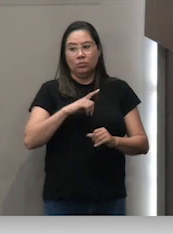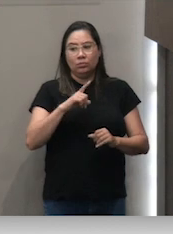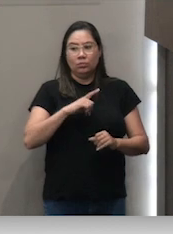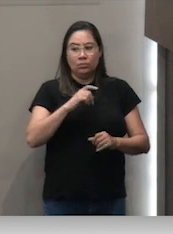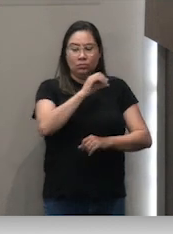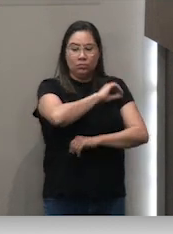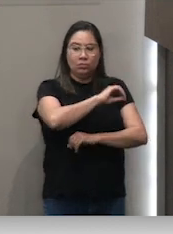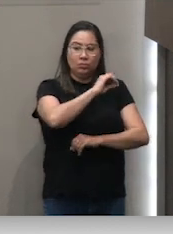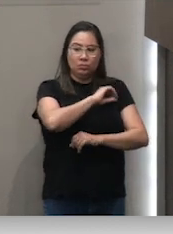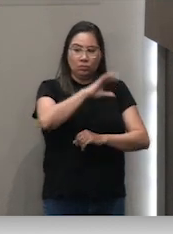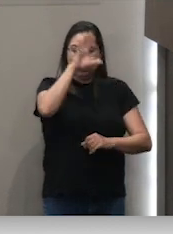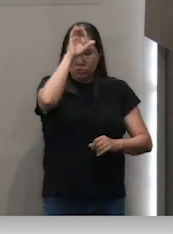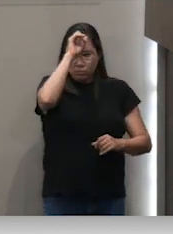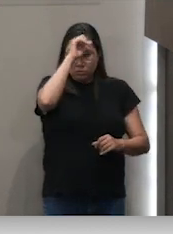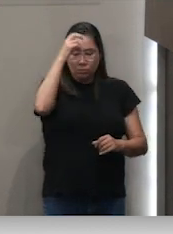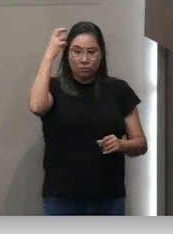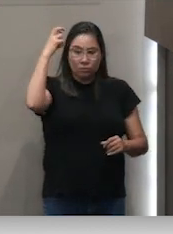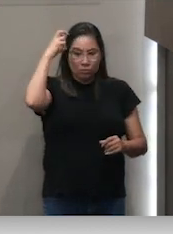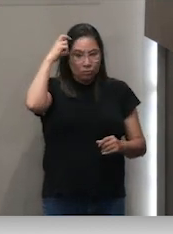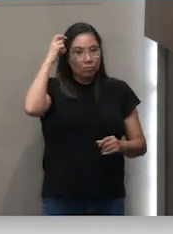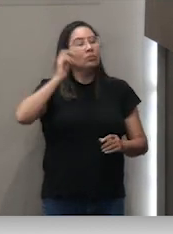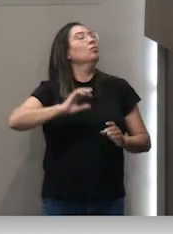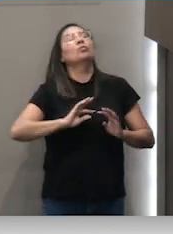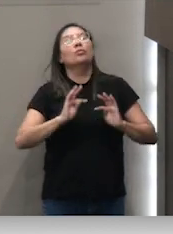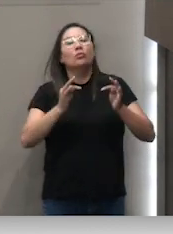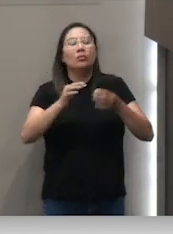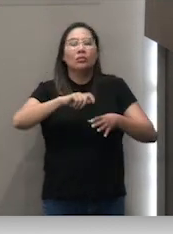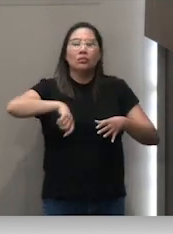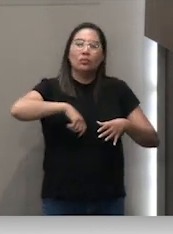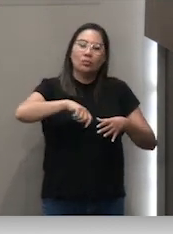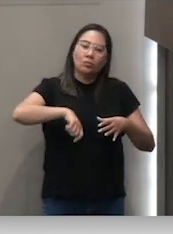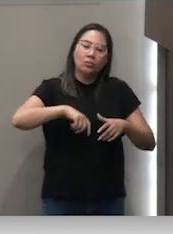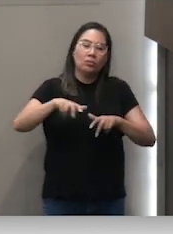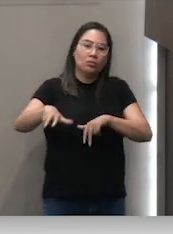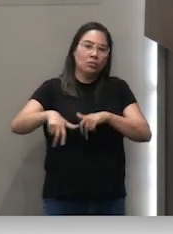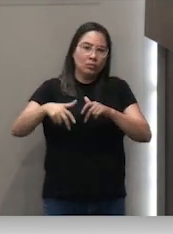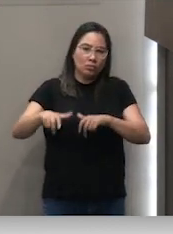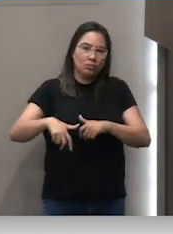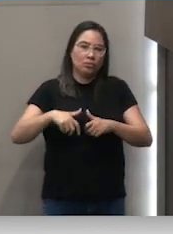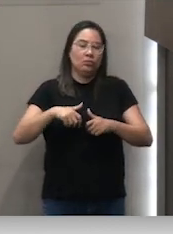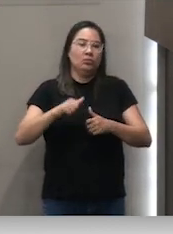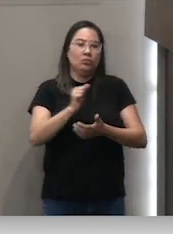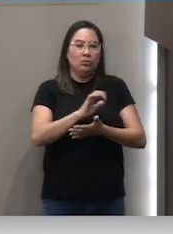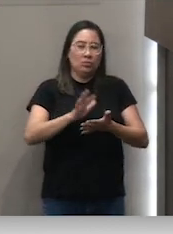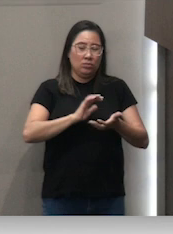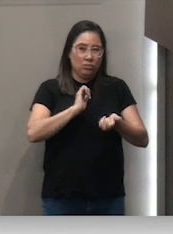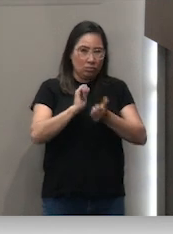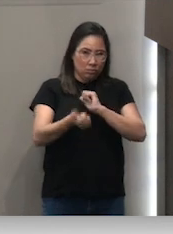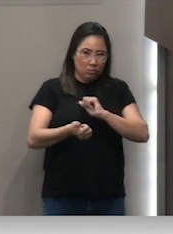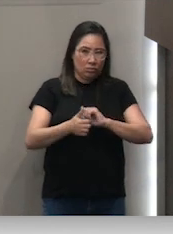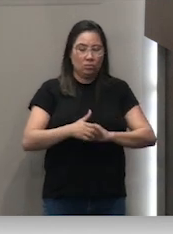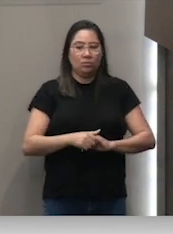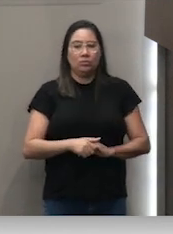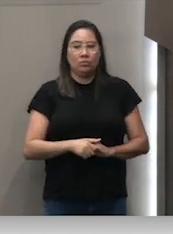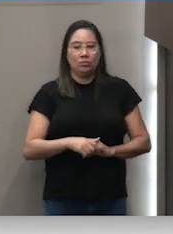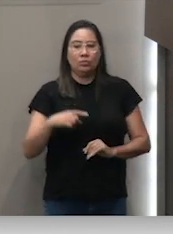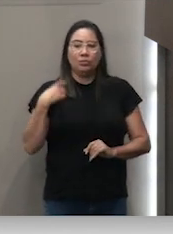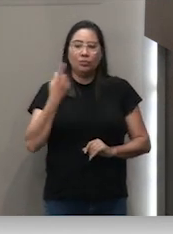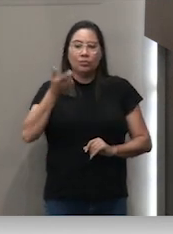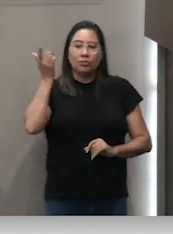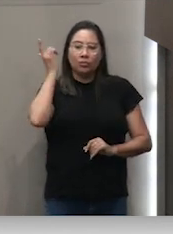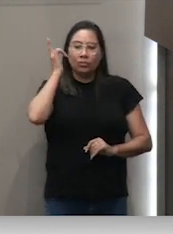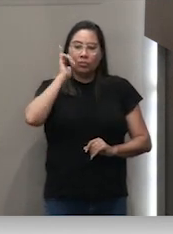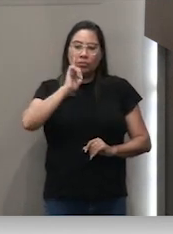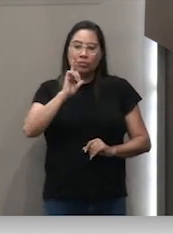oficinas como aprendizagem cultural, técnicas domésticas, agrícolas, atividades esportivas, para que você